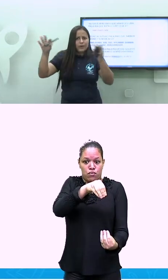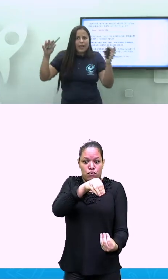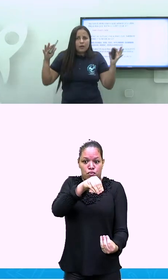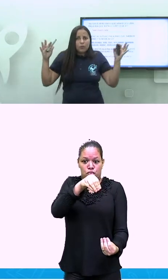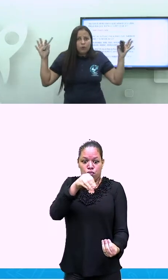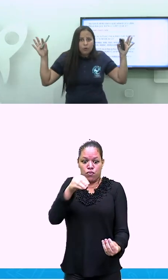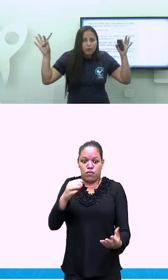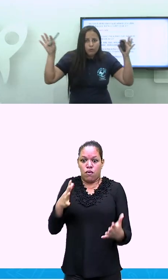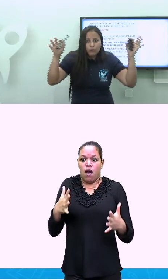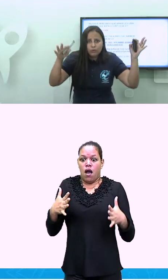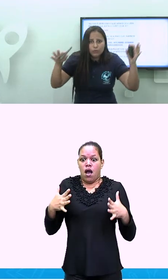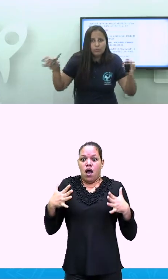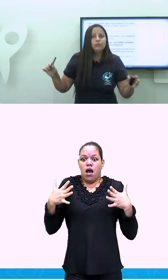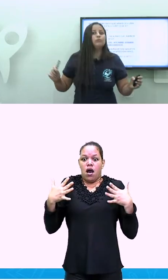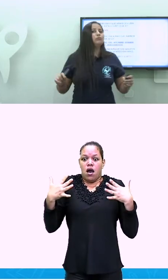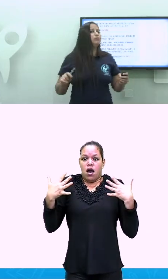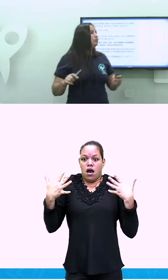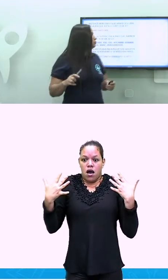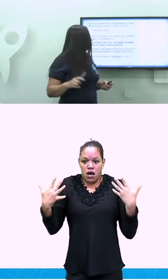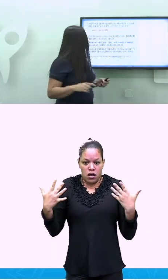pelo lugar.